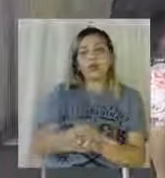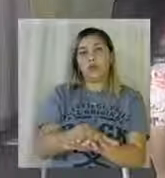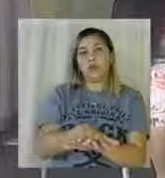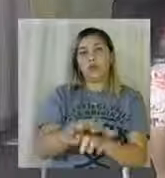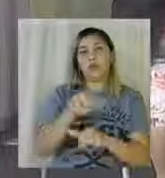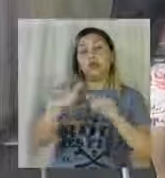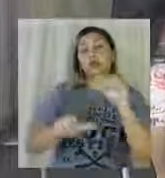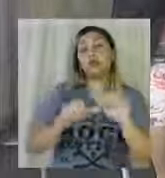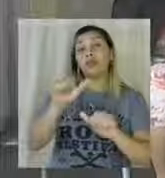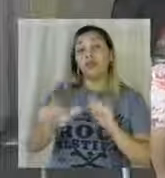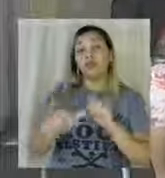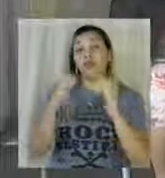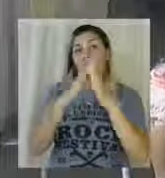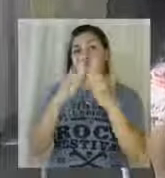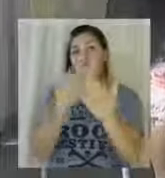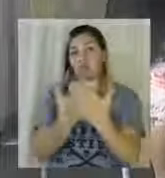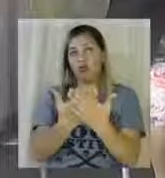escola?